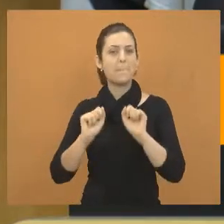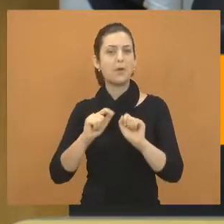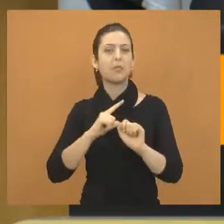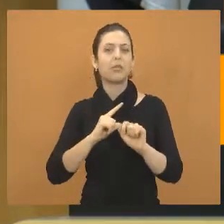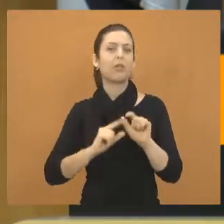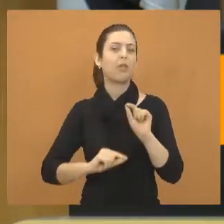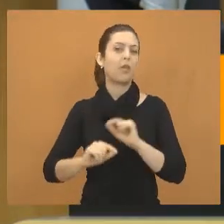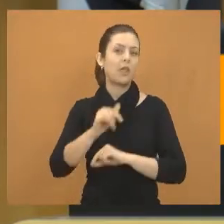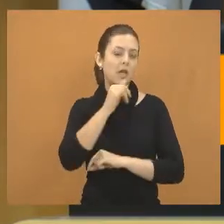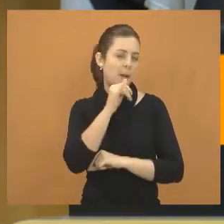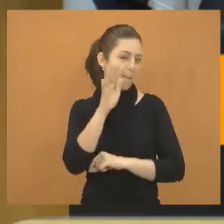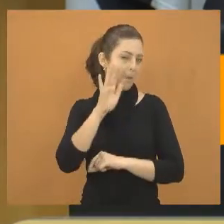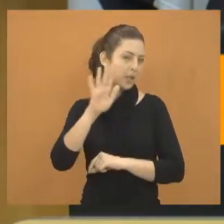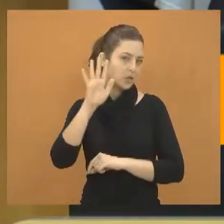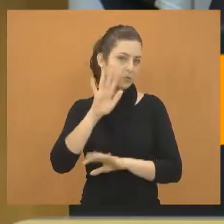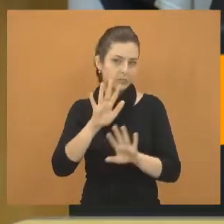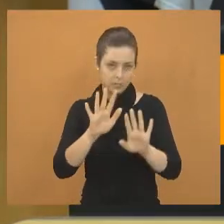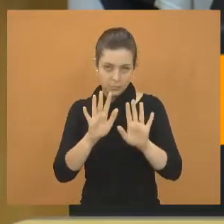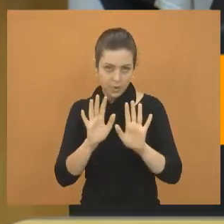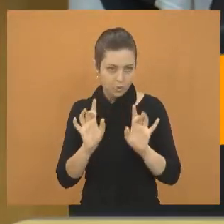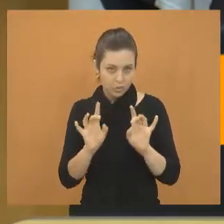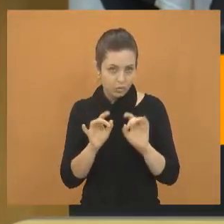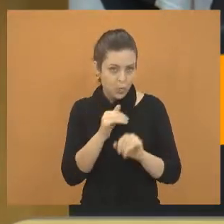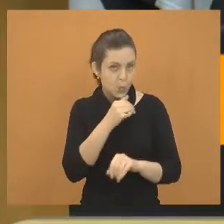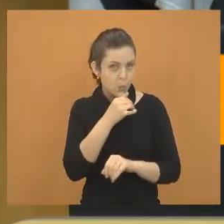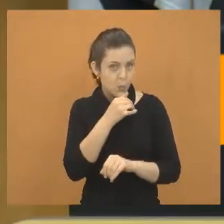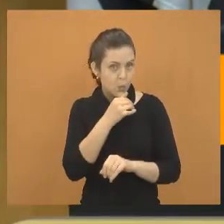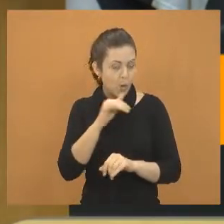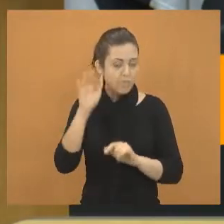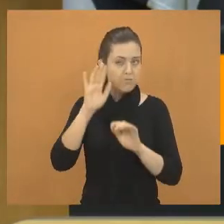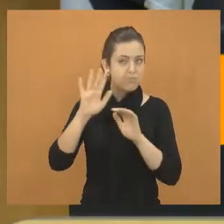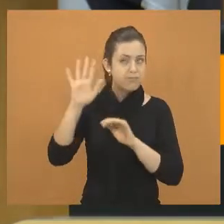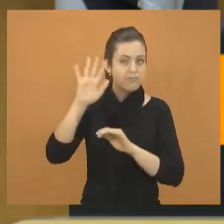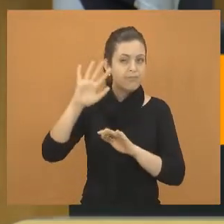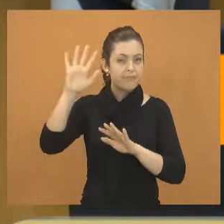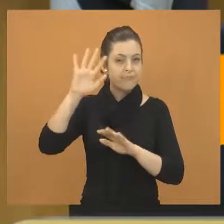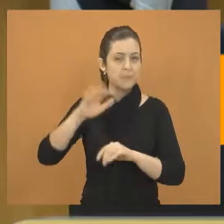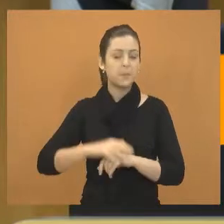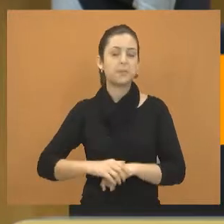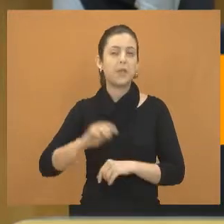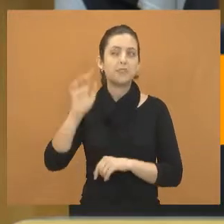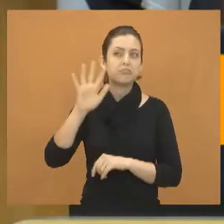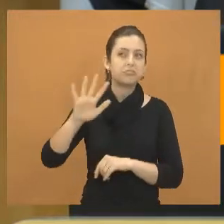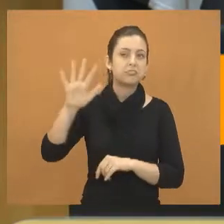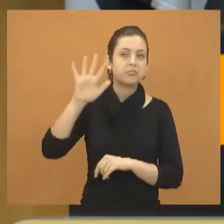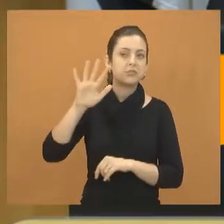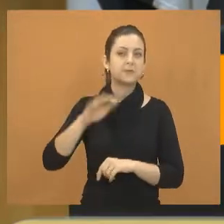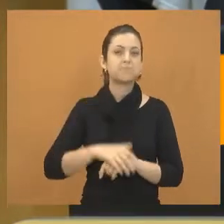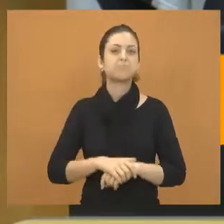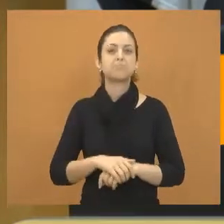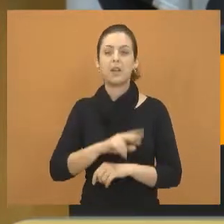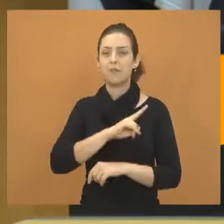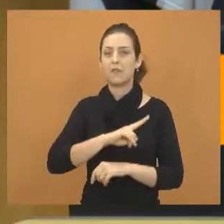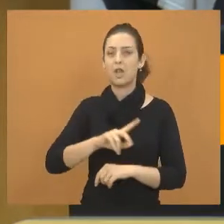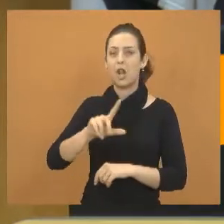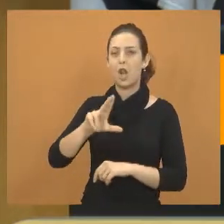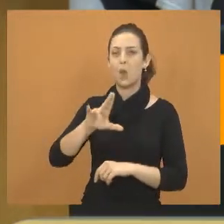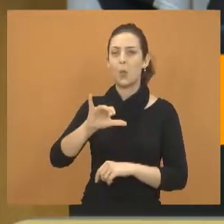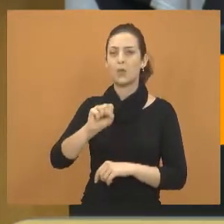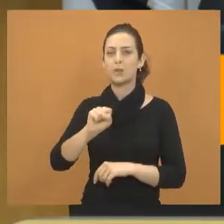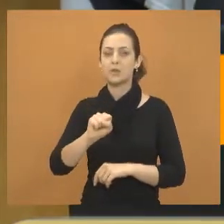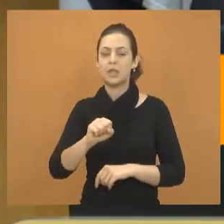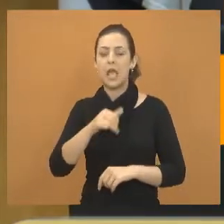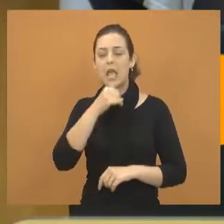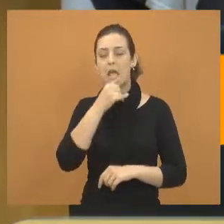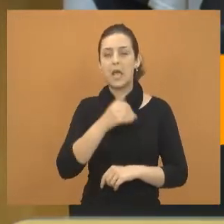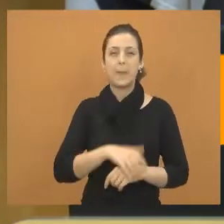ter, vamos imaginar, tá, só estou conjecturando aqui, um exemplo, vereador Luiz Flávio, se a gente